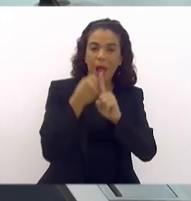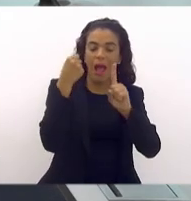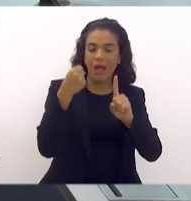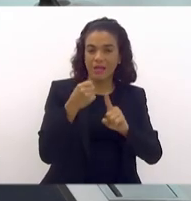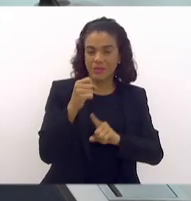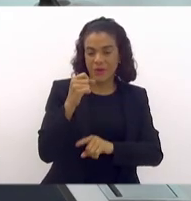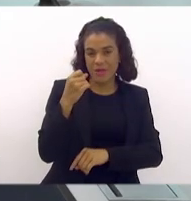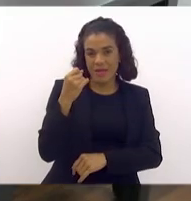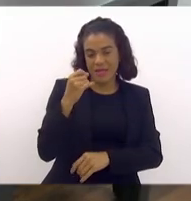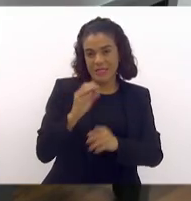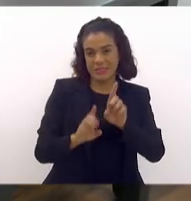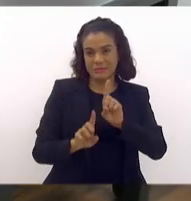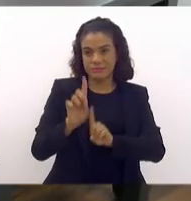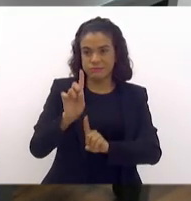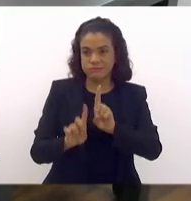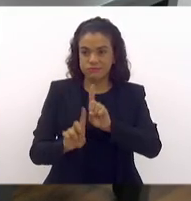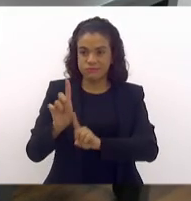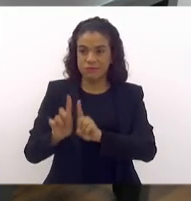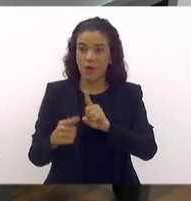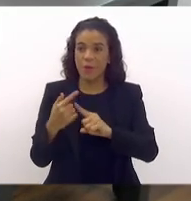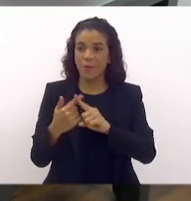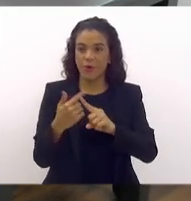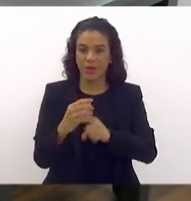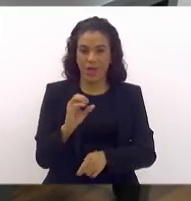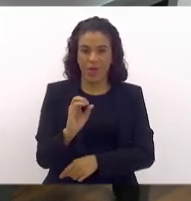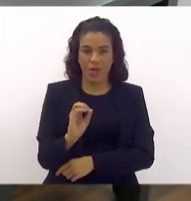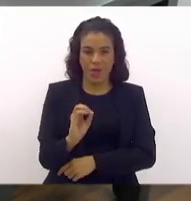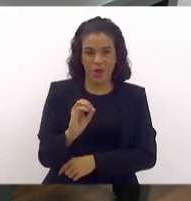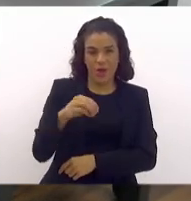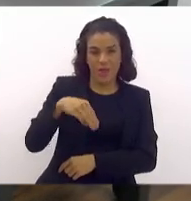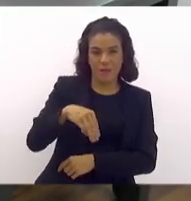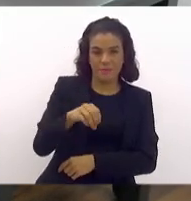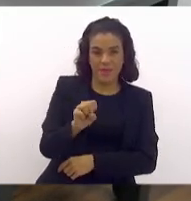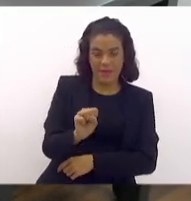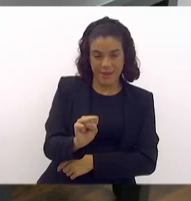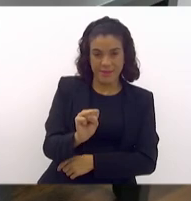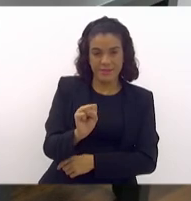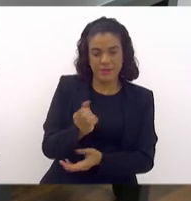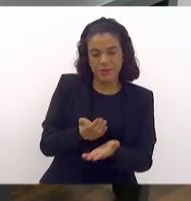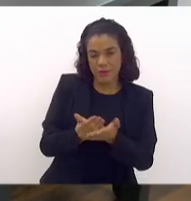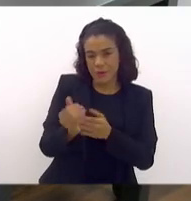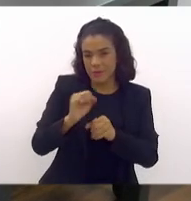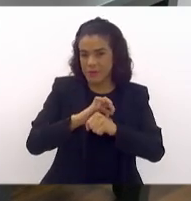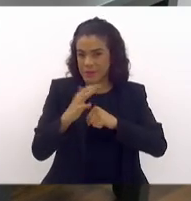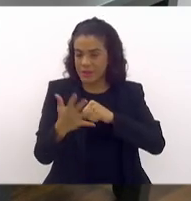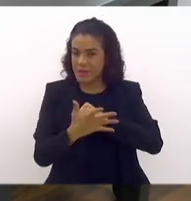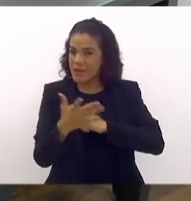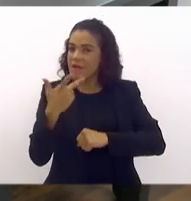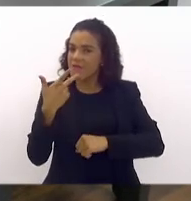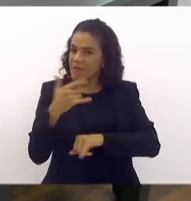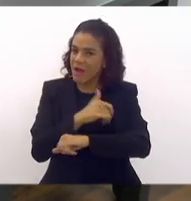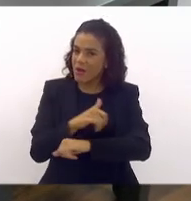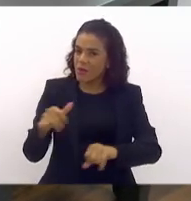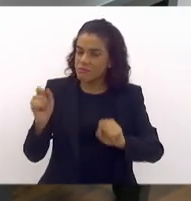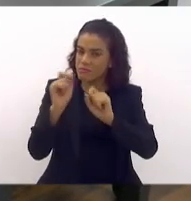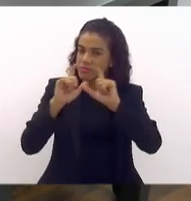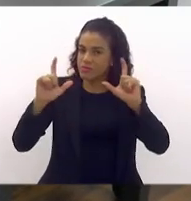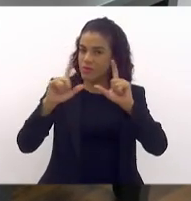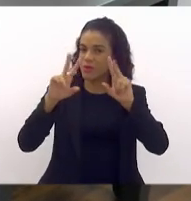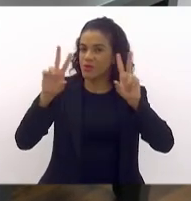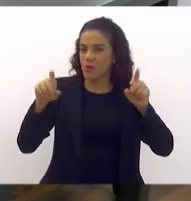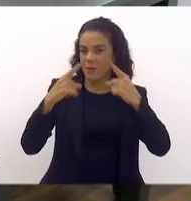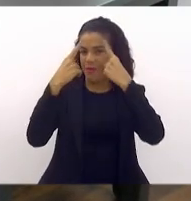isso porque a Organização Mundial de Saúde, logo no início da pandemia, fez um alerta sobre a violência contra as